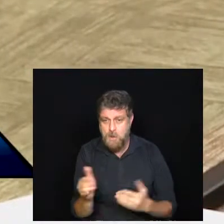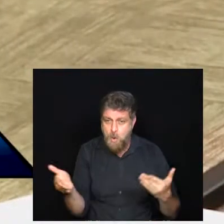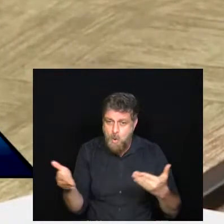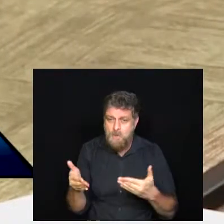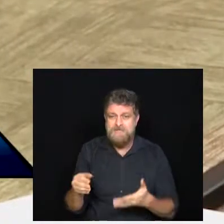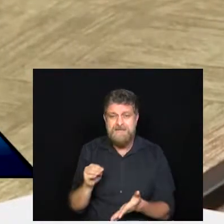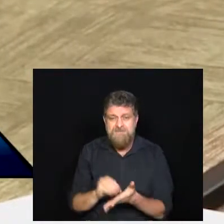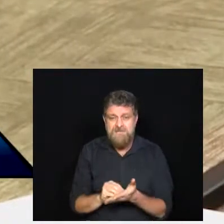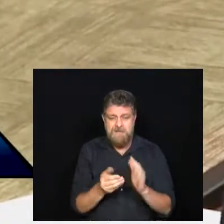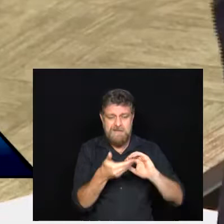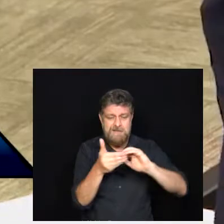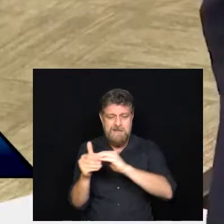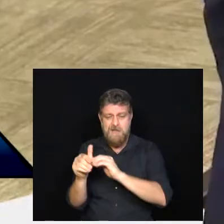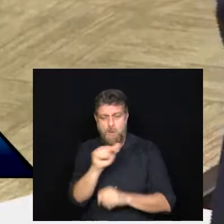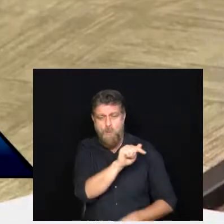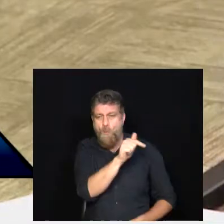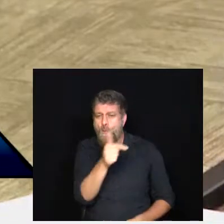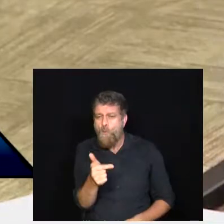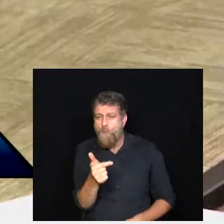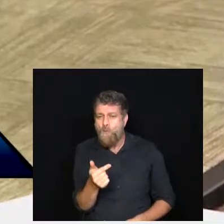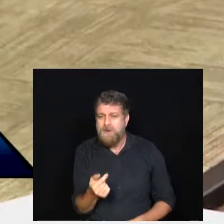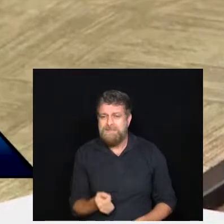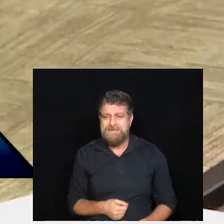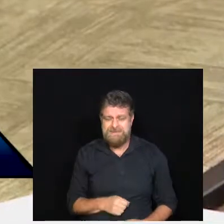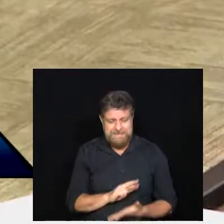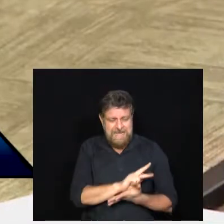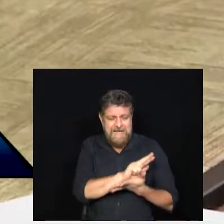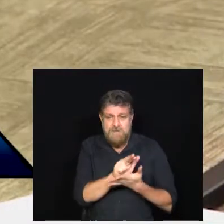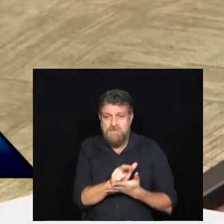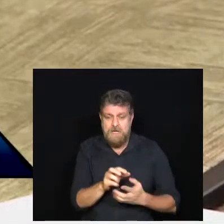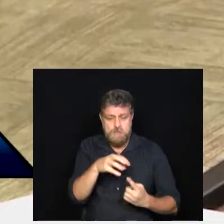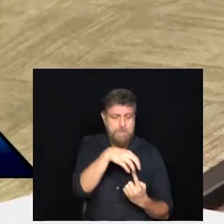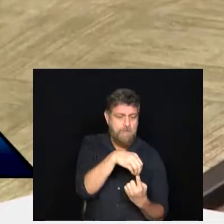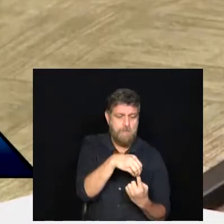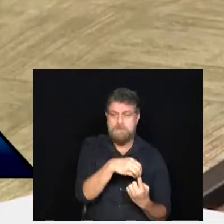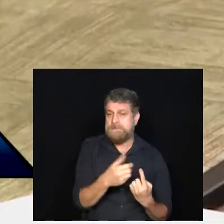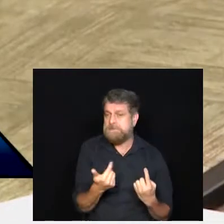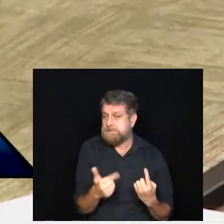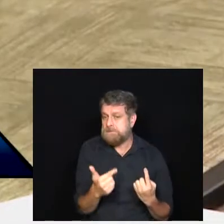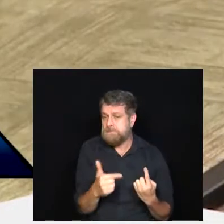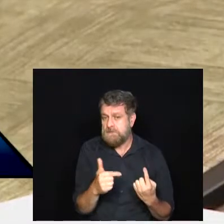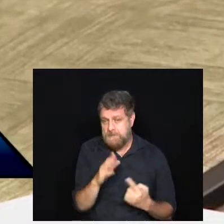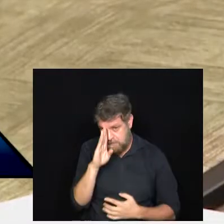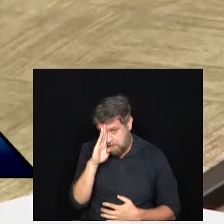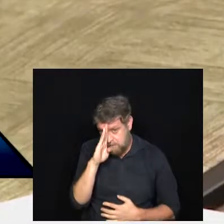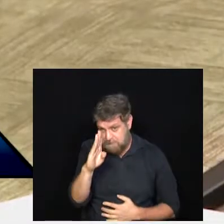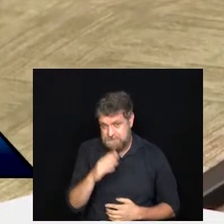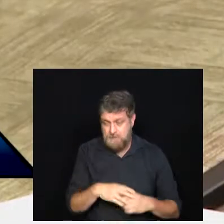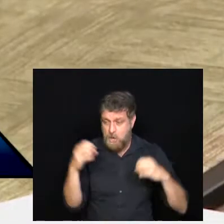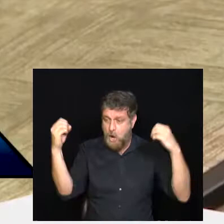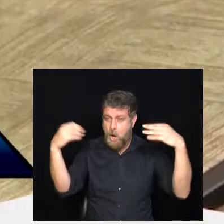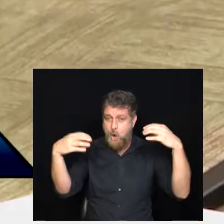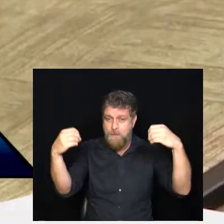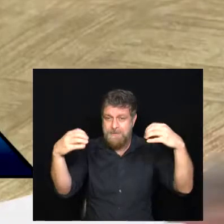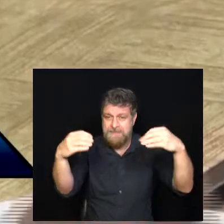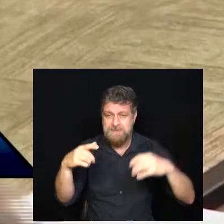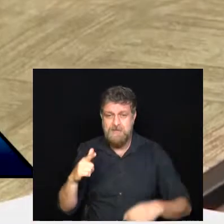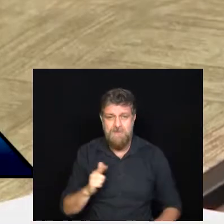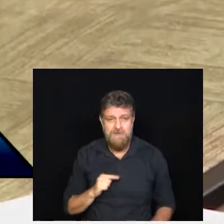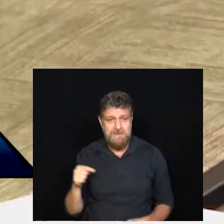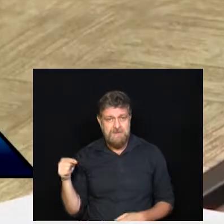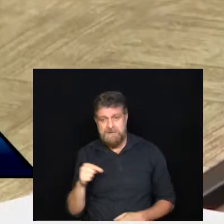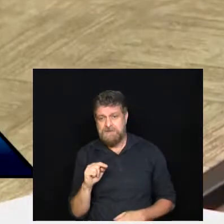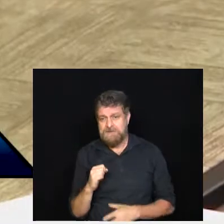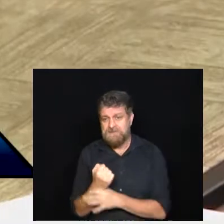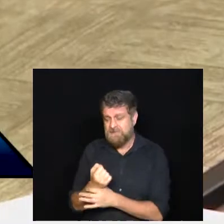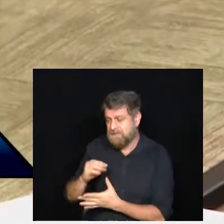faltando abrigos em vários pontos de ônibus e principalmente a iluminação, né, que tem trazido